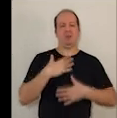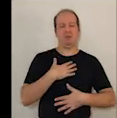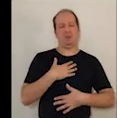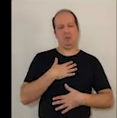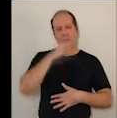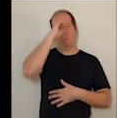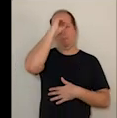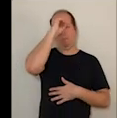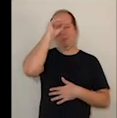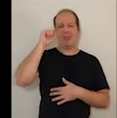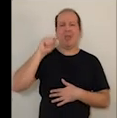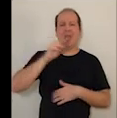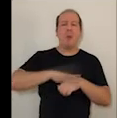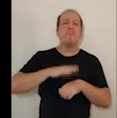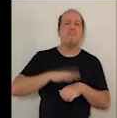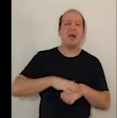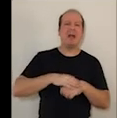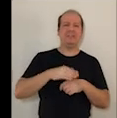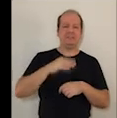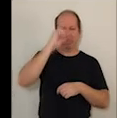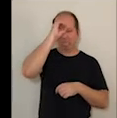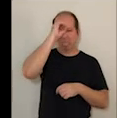mais trambiqueiro dos velhacos.